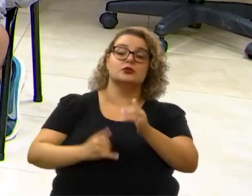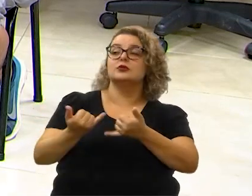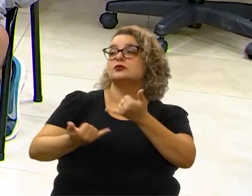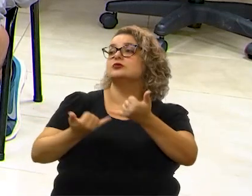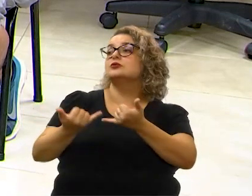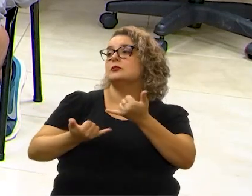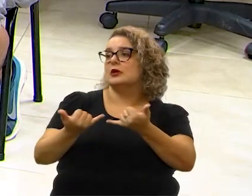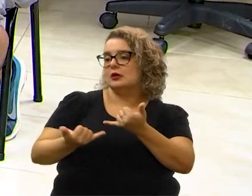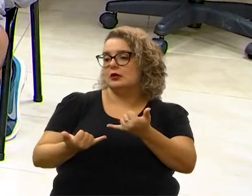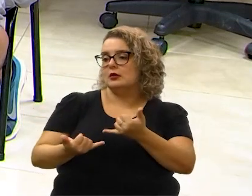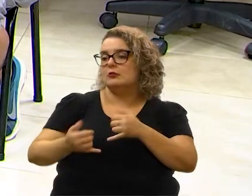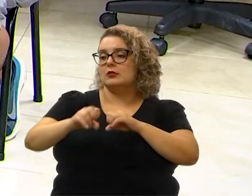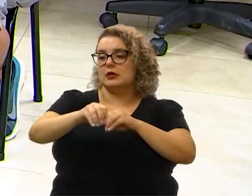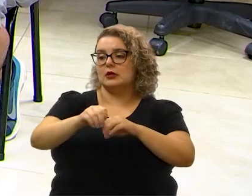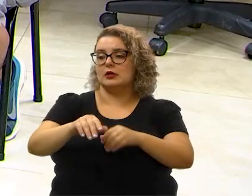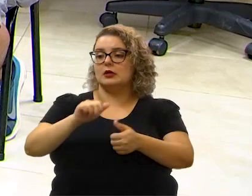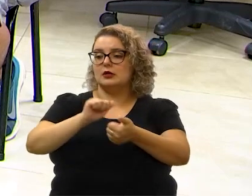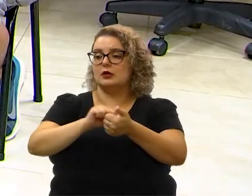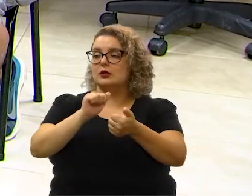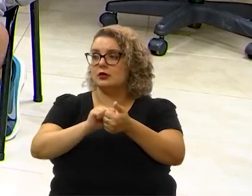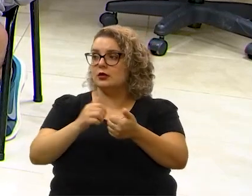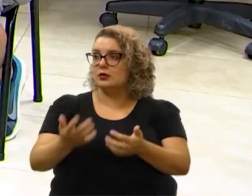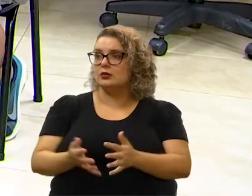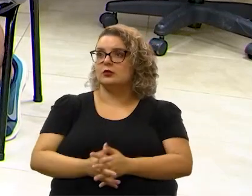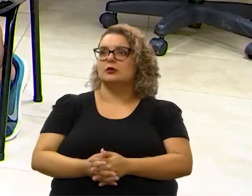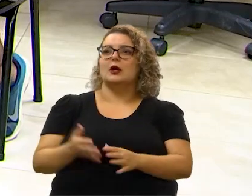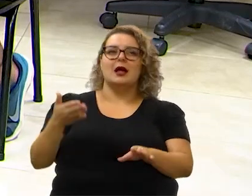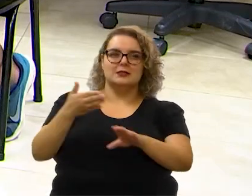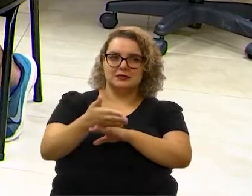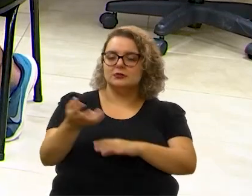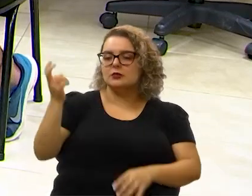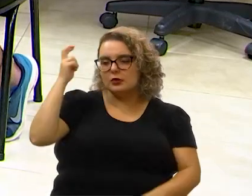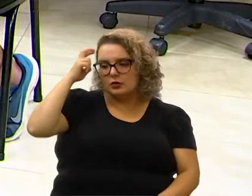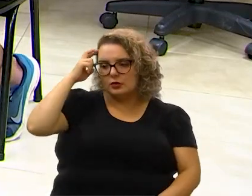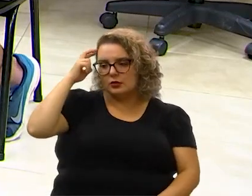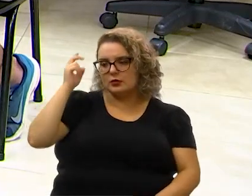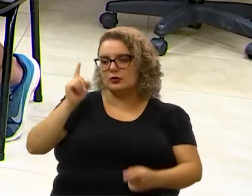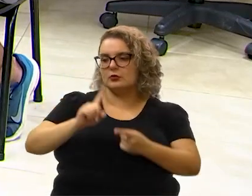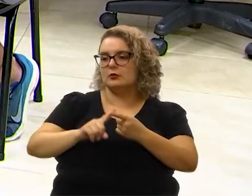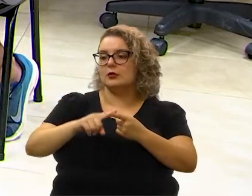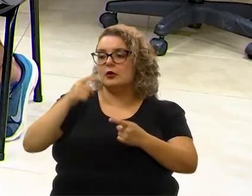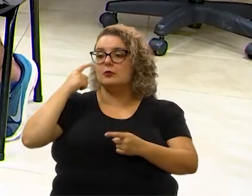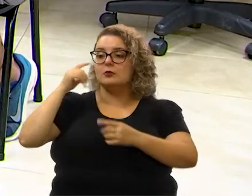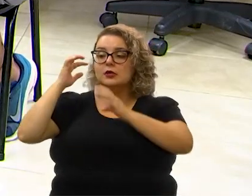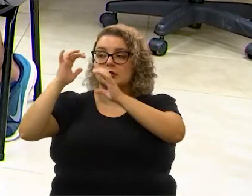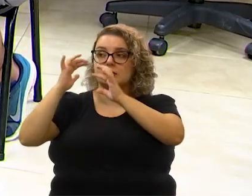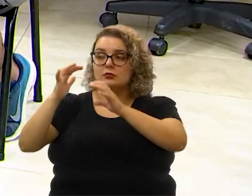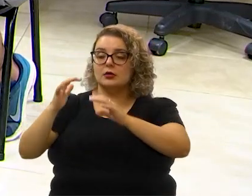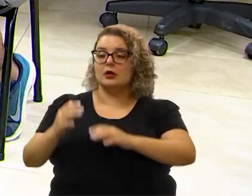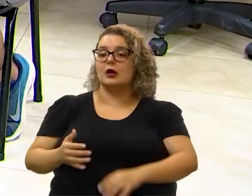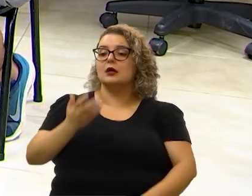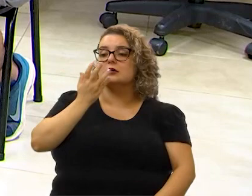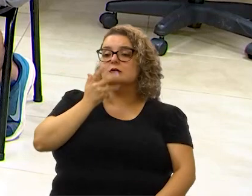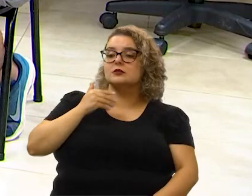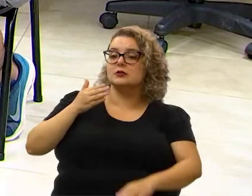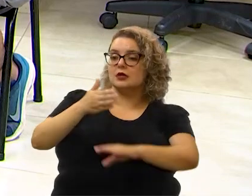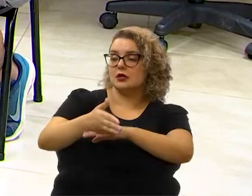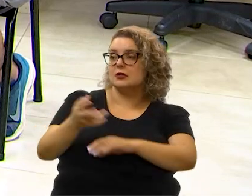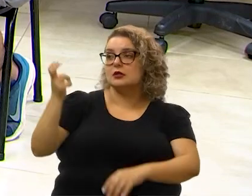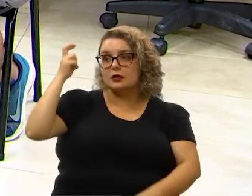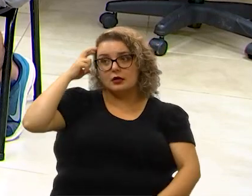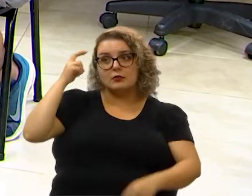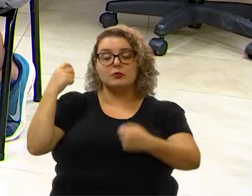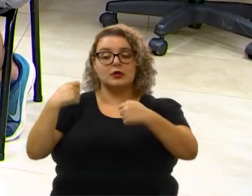de brincar. Só que a educação de qualidade, acesso à cultura, primeiro nós pensamos que para uma criança ter acesso à cultura, ela